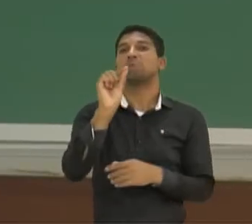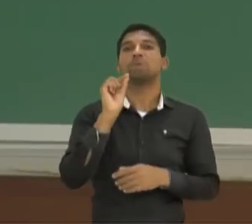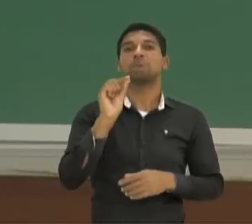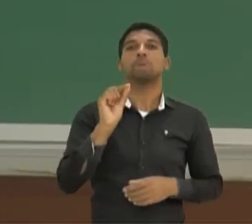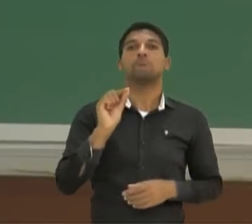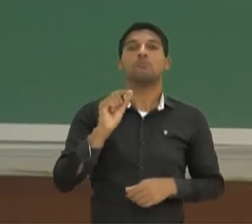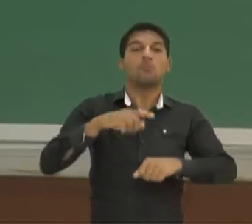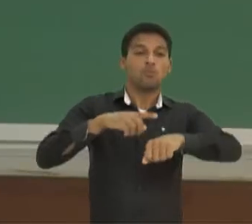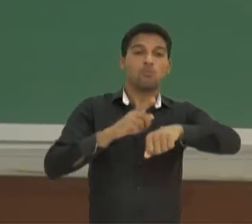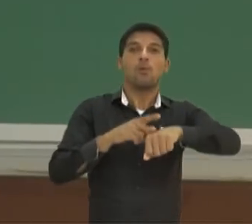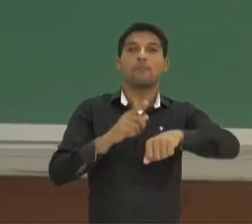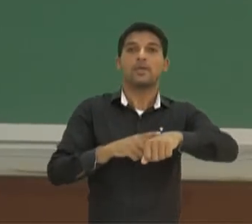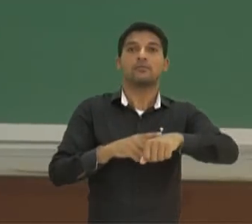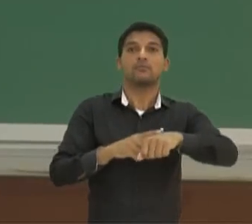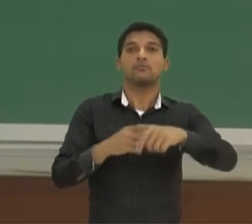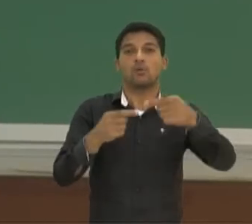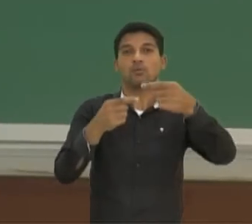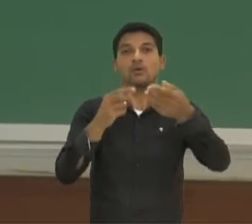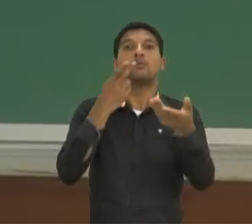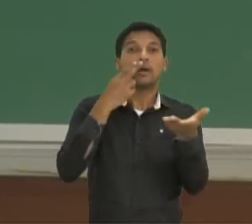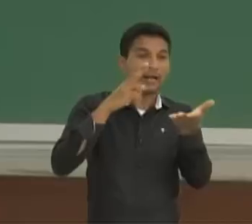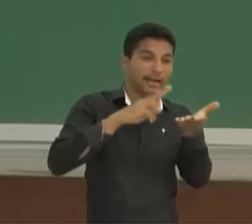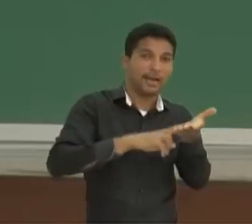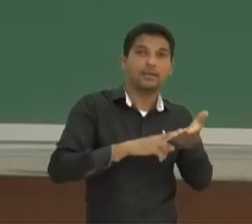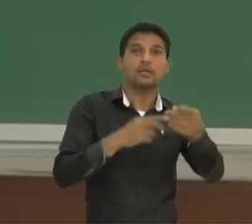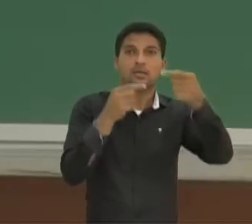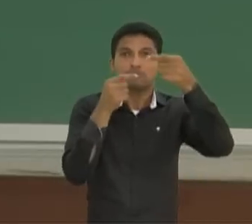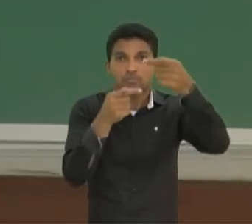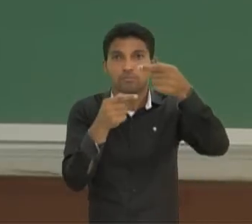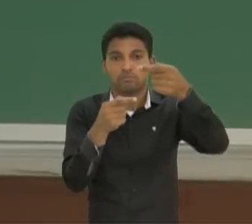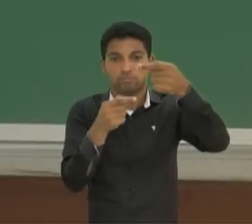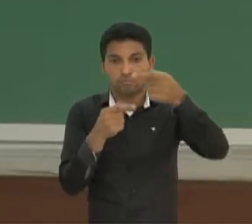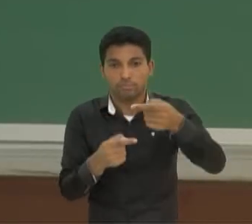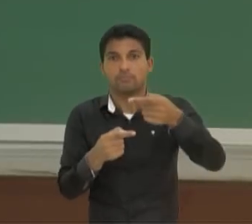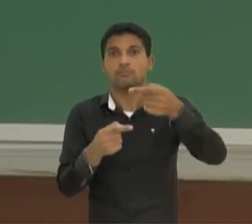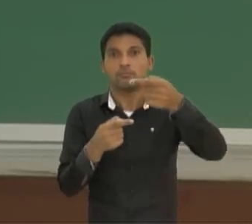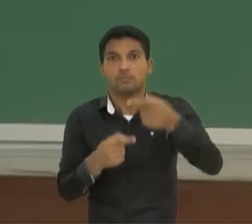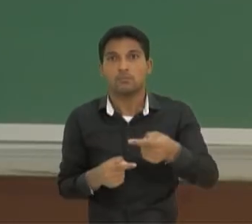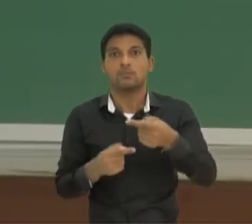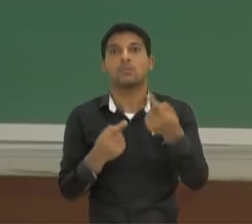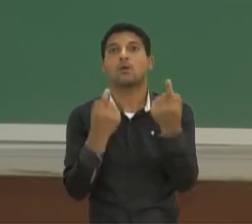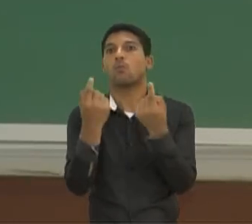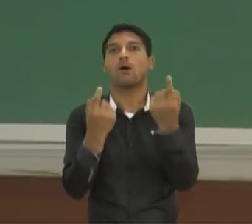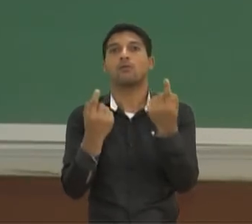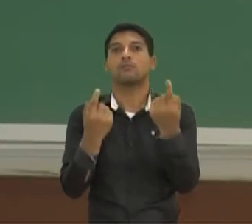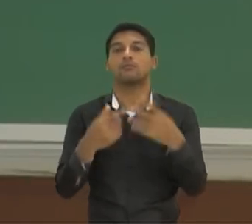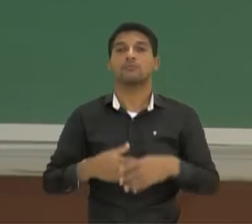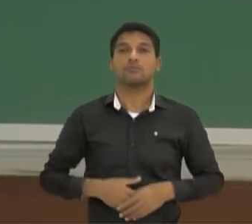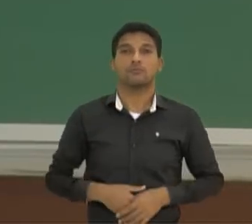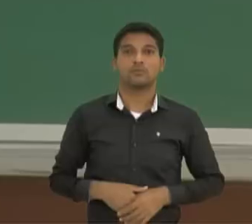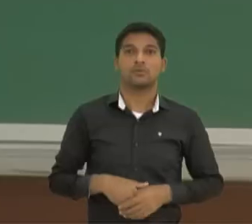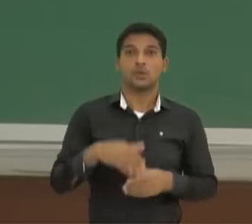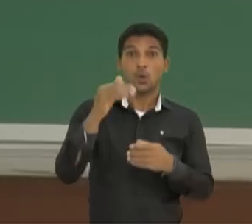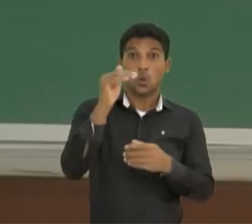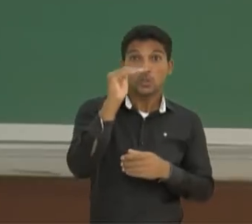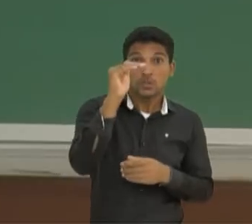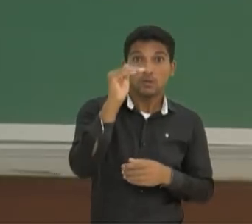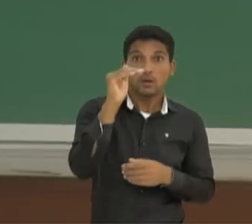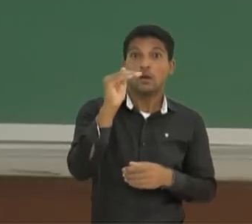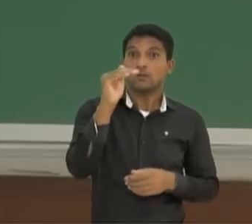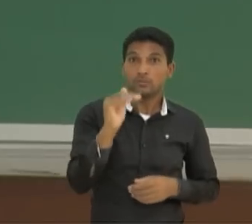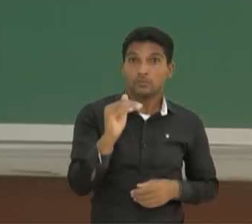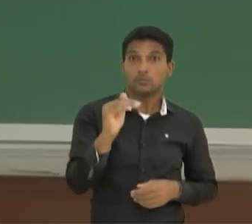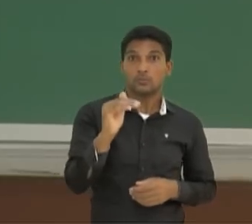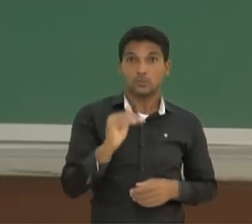que parte que seria, que fragmento que poderia ser de uma carta. Né? Vejam que aqui tem uma fundamentação jurídica, né? Então